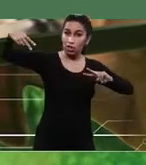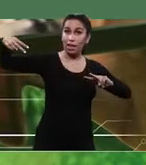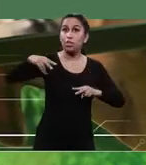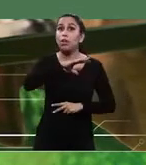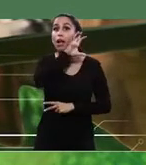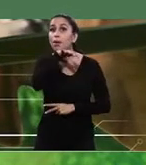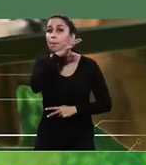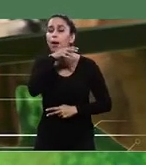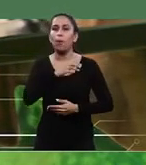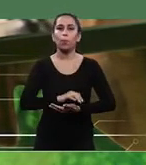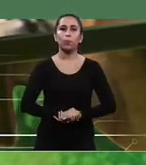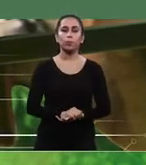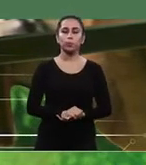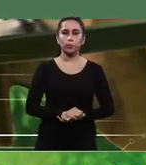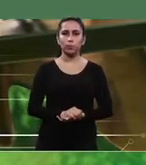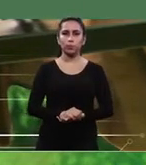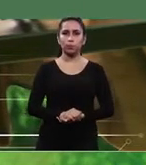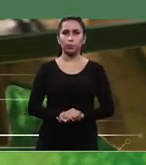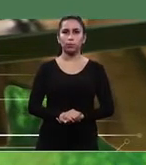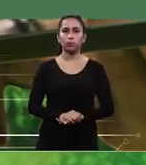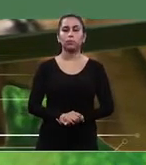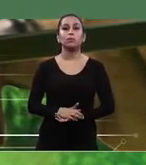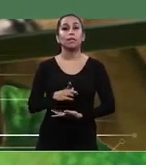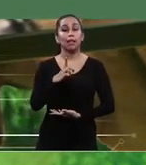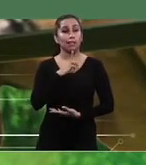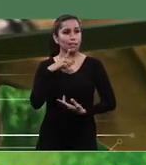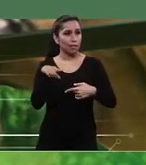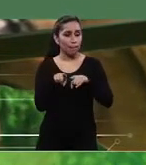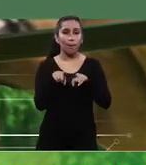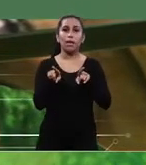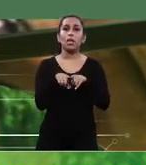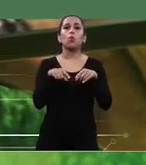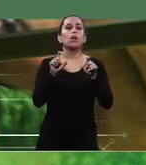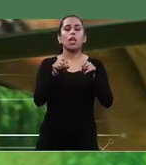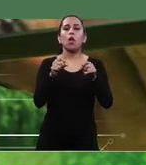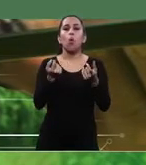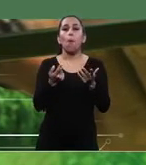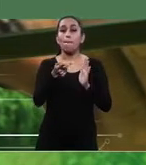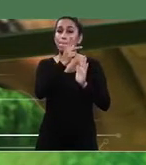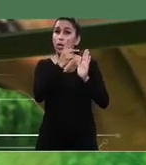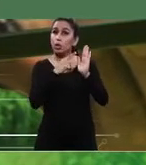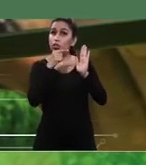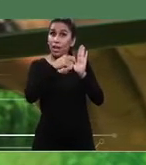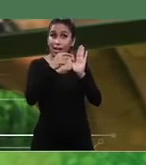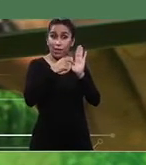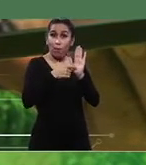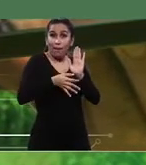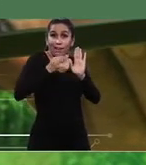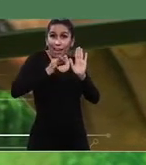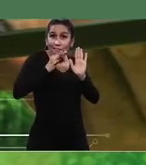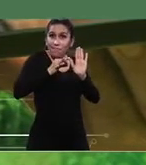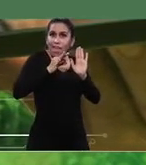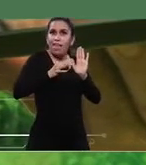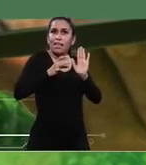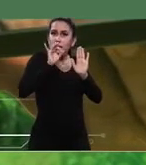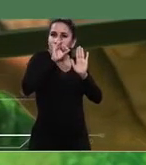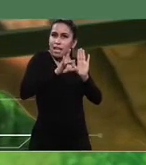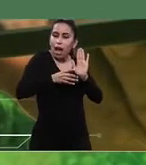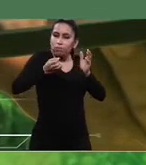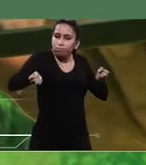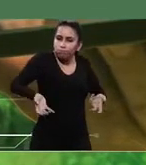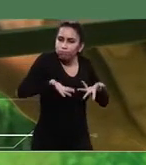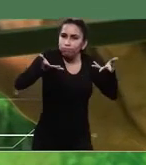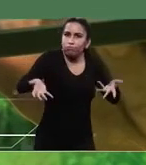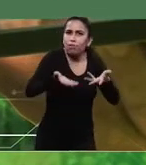temos um projeto para promover os cafés especiais do Brasil com a BSA, projetos para